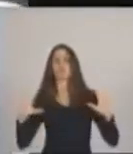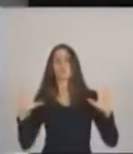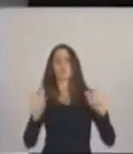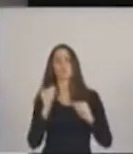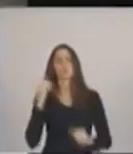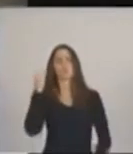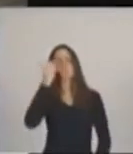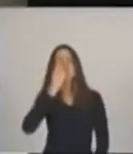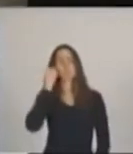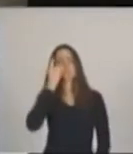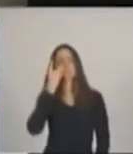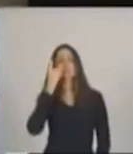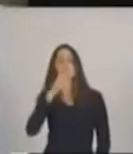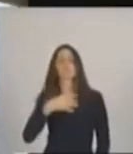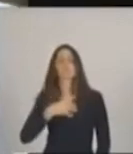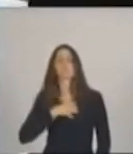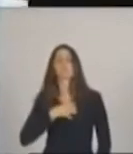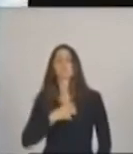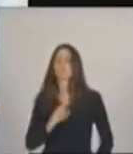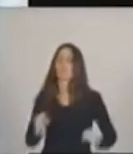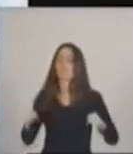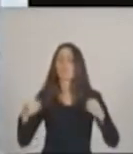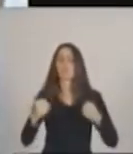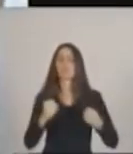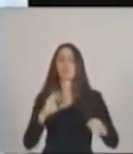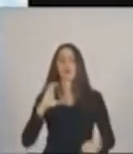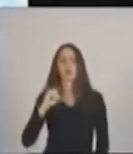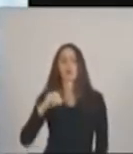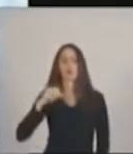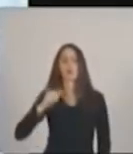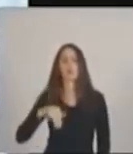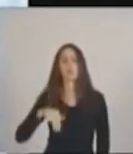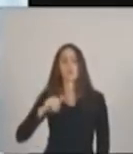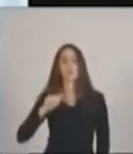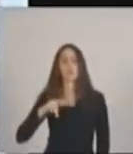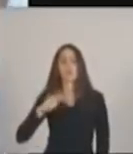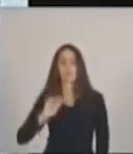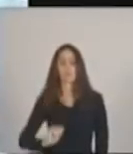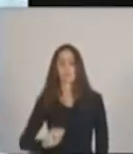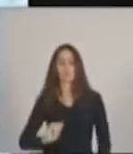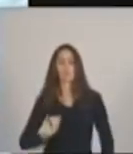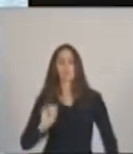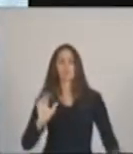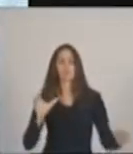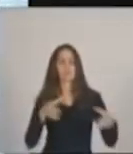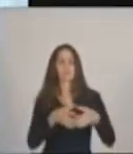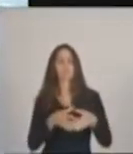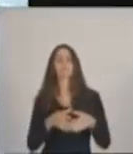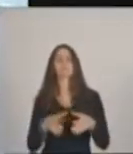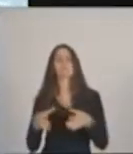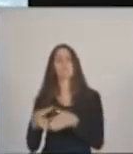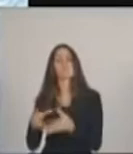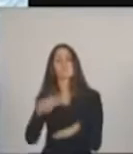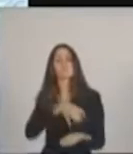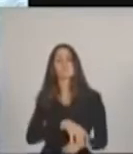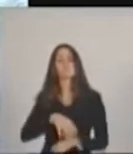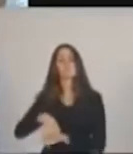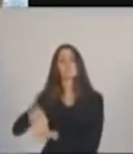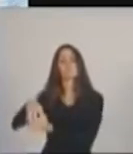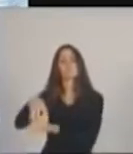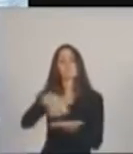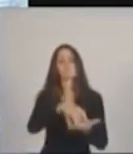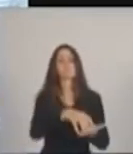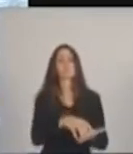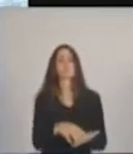um projeto do sentimento de defesa das comarcas. Daí porque vamos em votação, vamos colocar em votação, senhor presidente. E